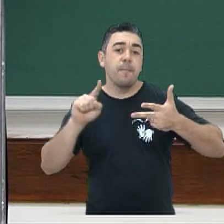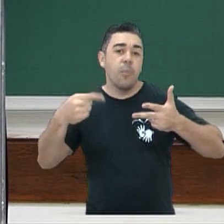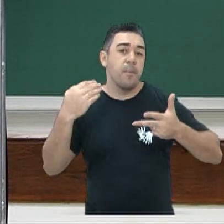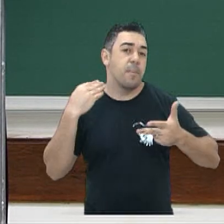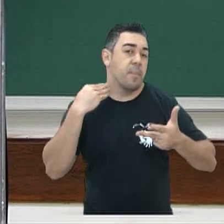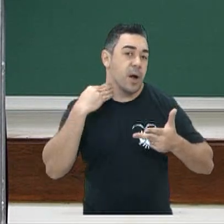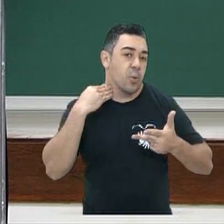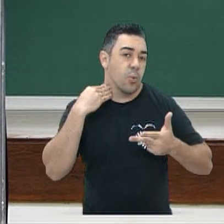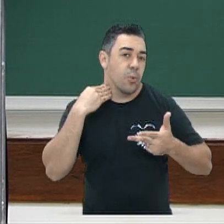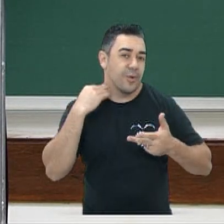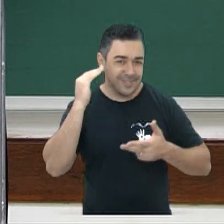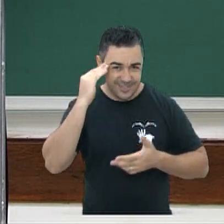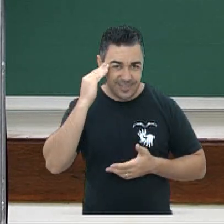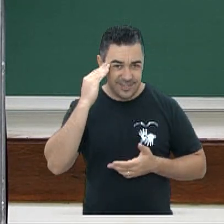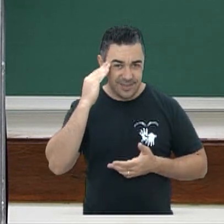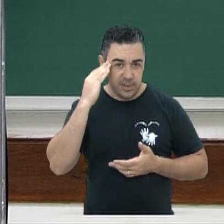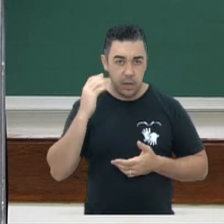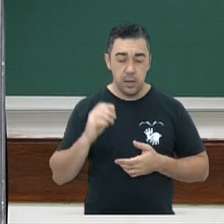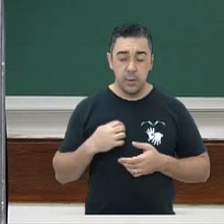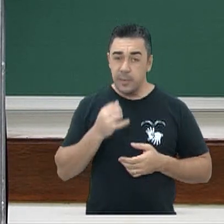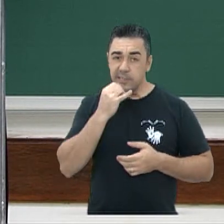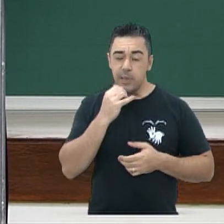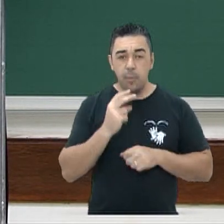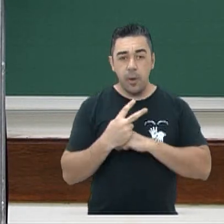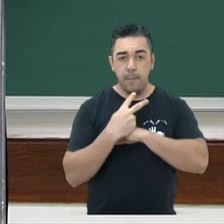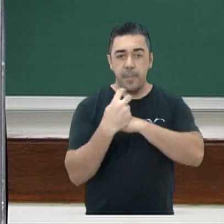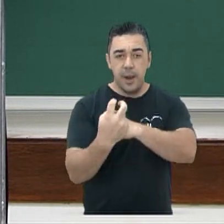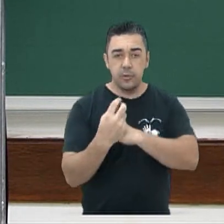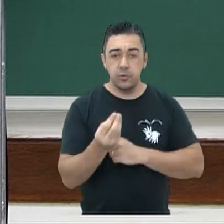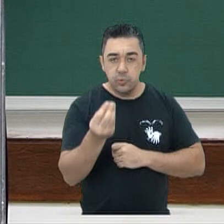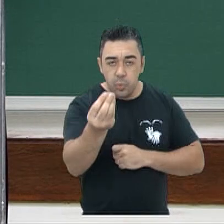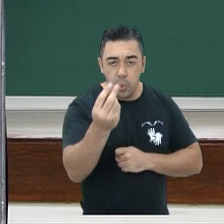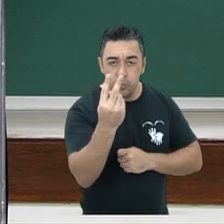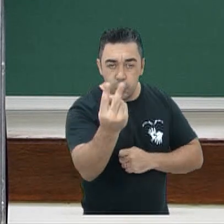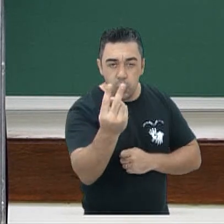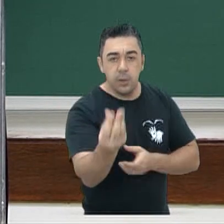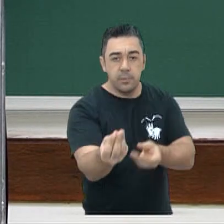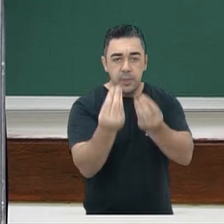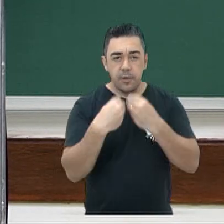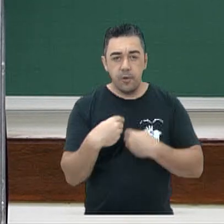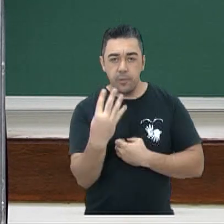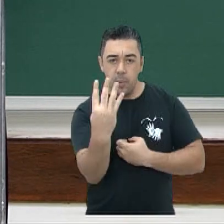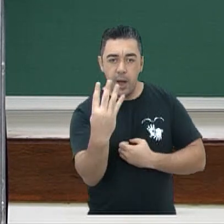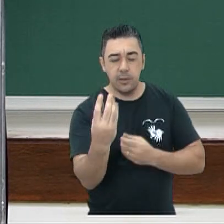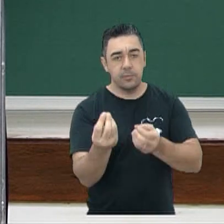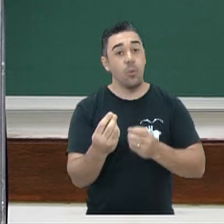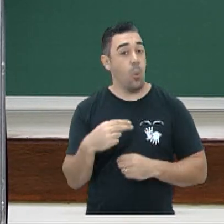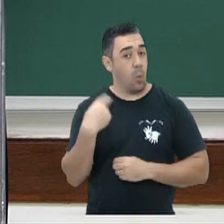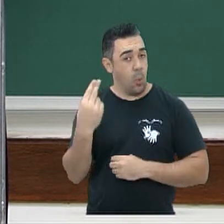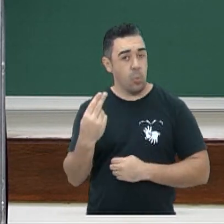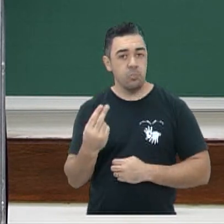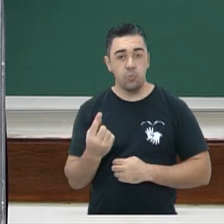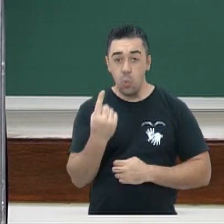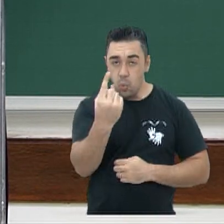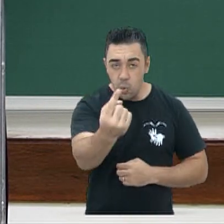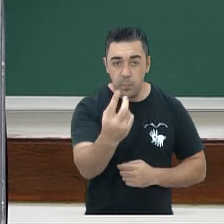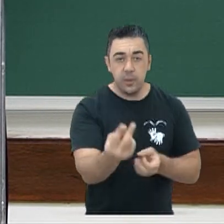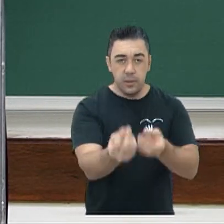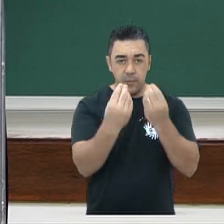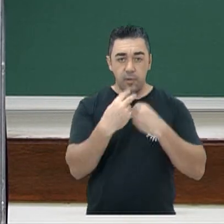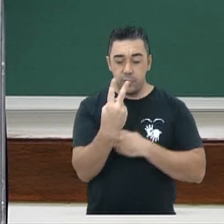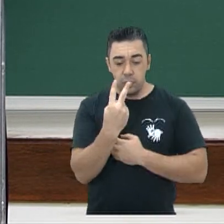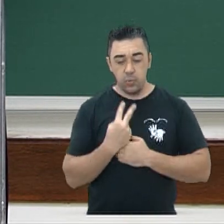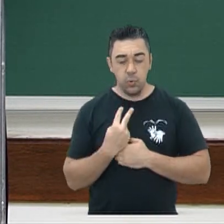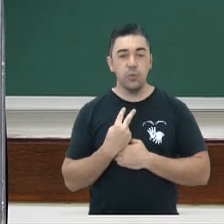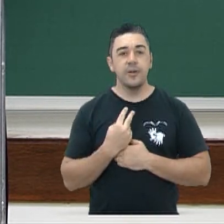devolve duas, pega 3 moedas, devolve 6. É empréstimo a juros. Então o burguês ele tem essa visão de comércio, vendedor de